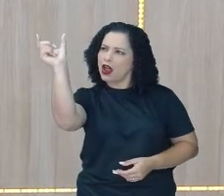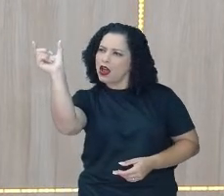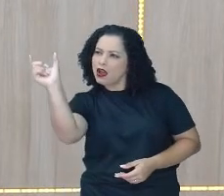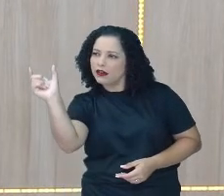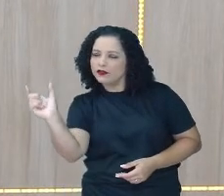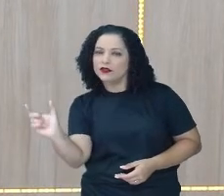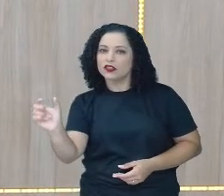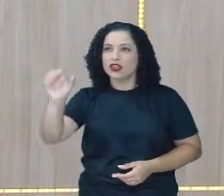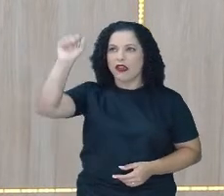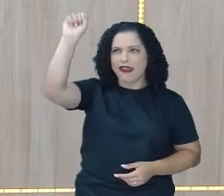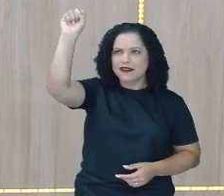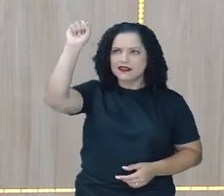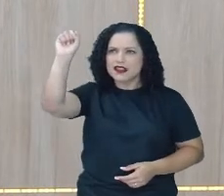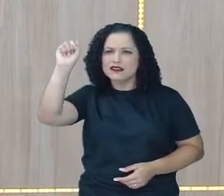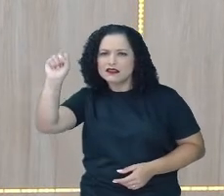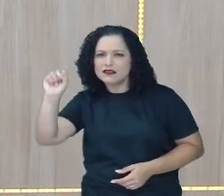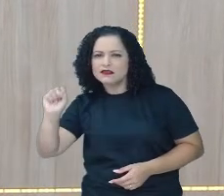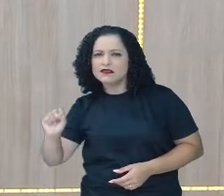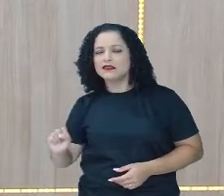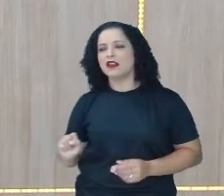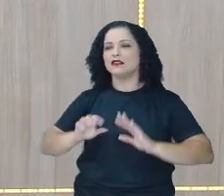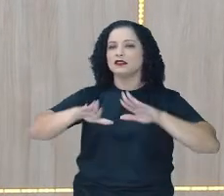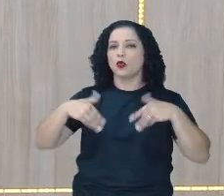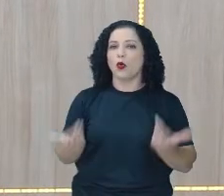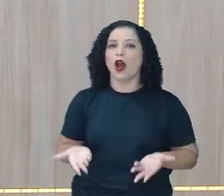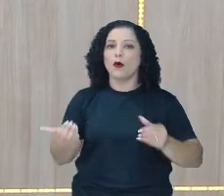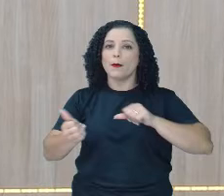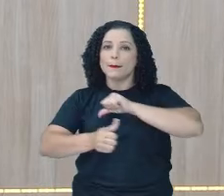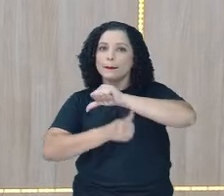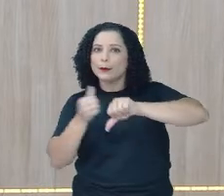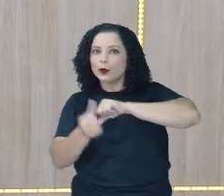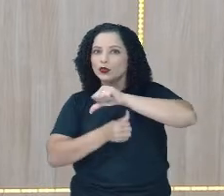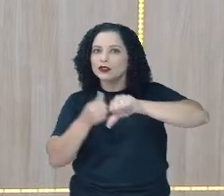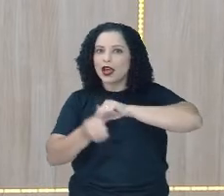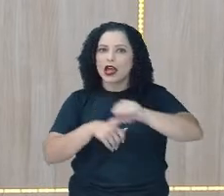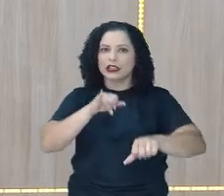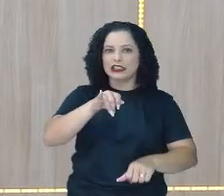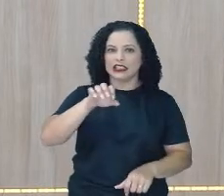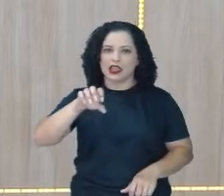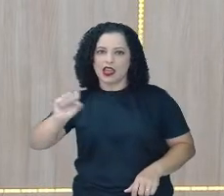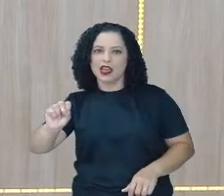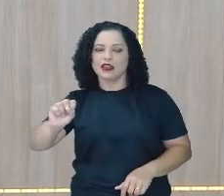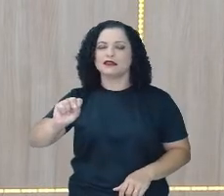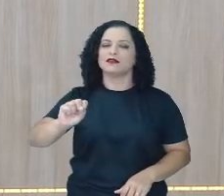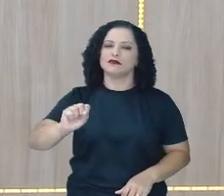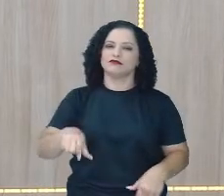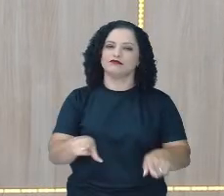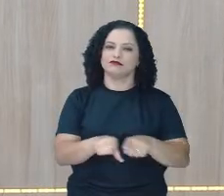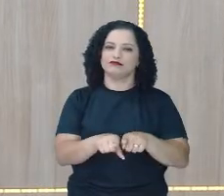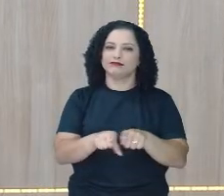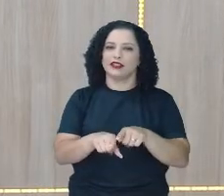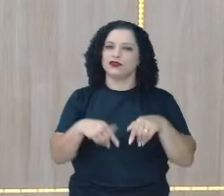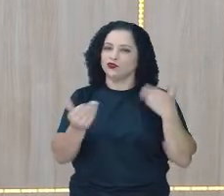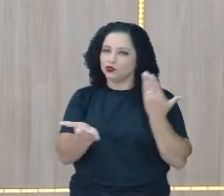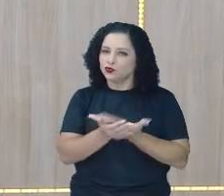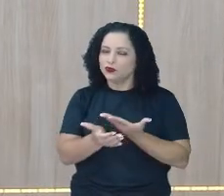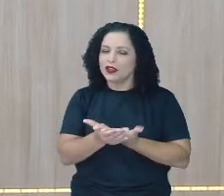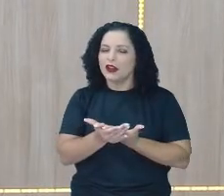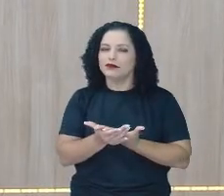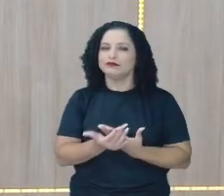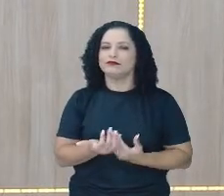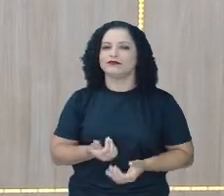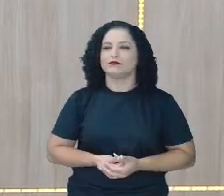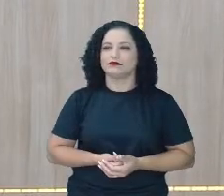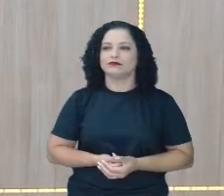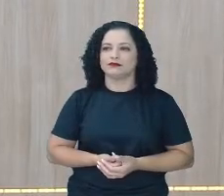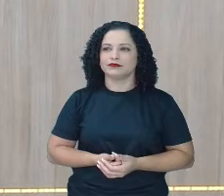que ganham ES, quais as que mudam o Y e vão para IES, tudo isso a gente vai estudar, principalmente essa que troca aqui o